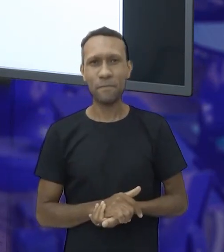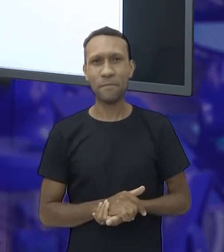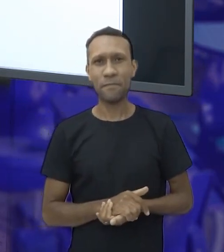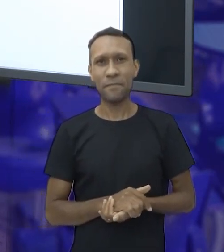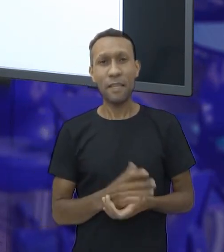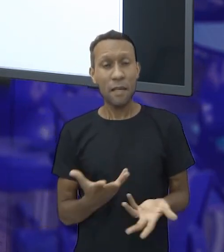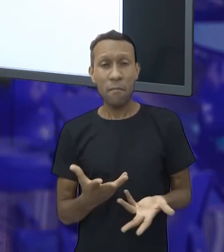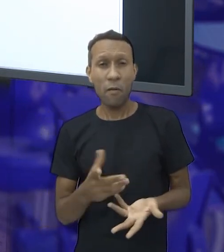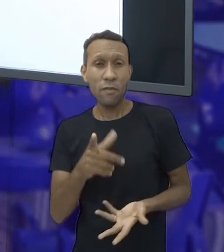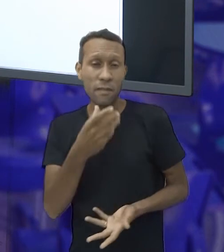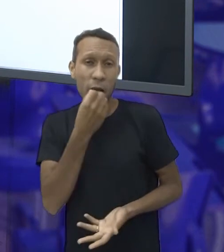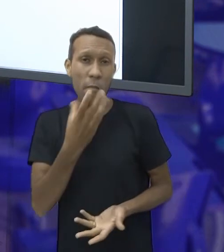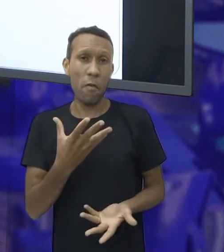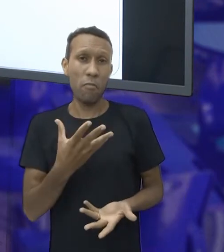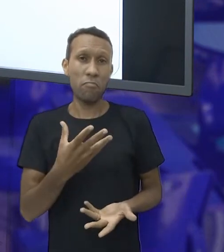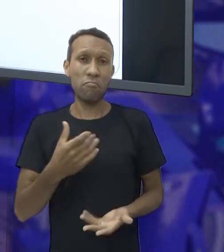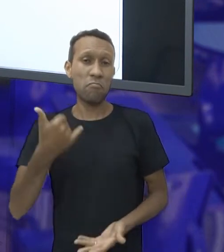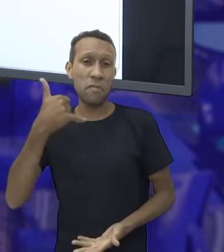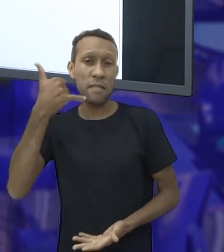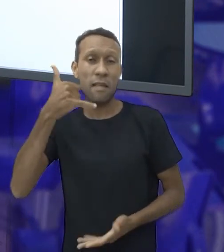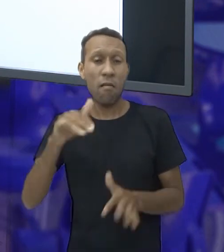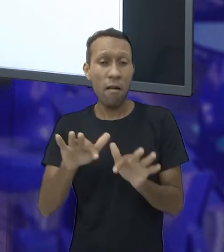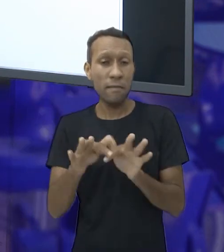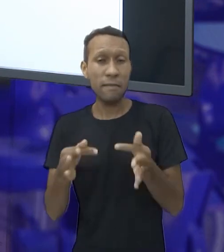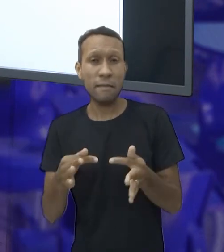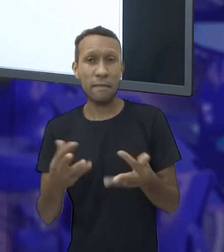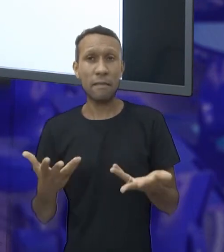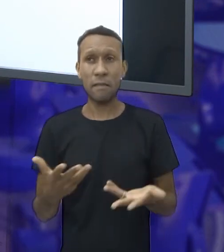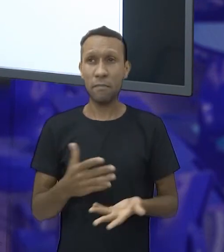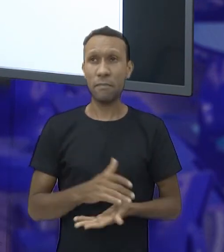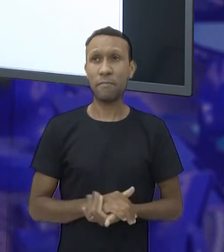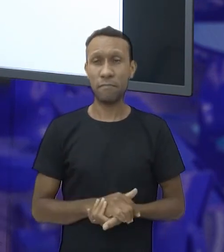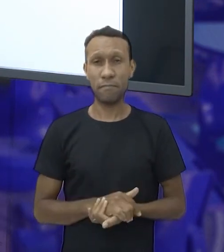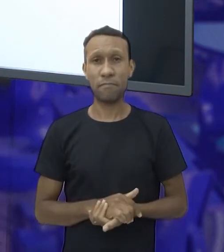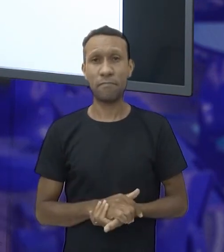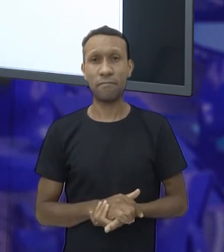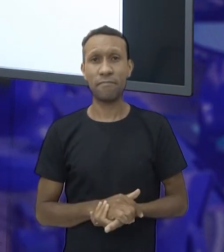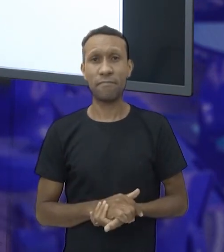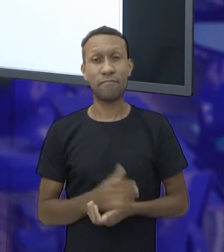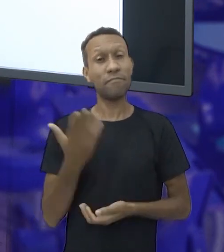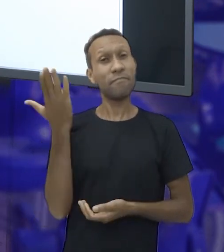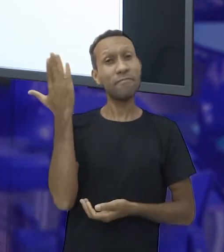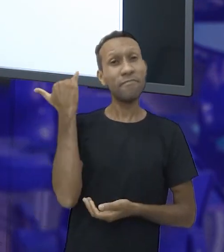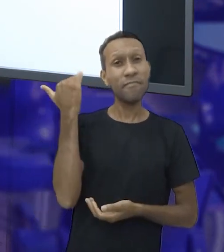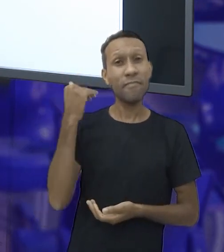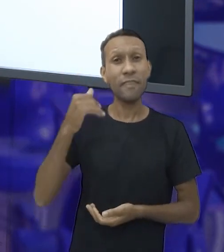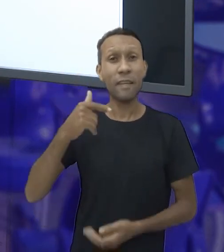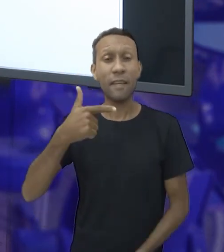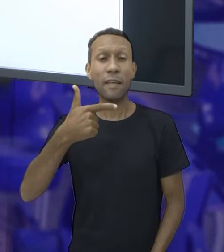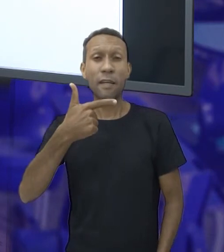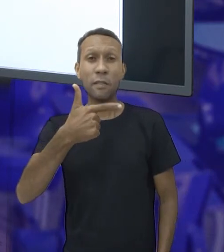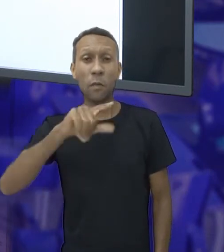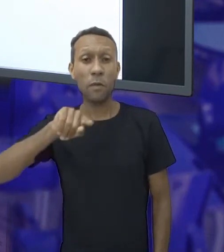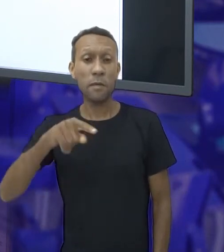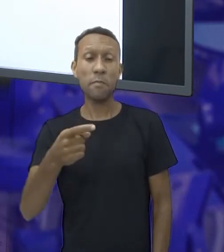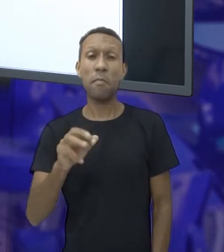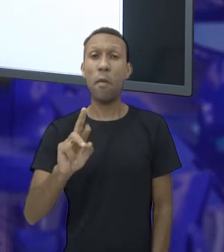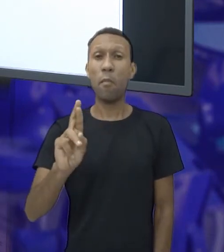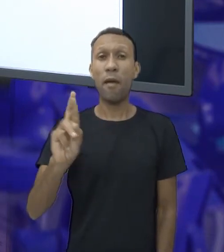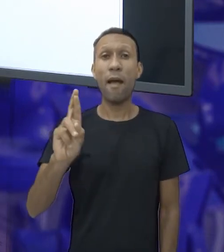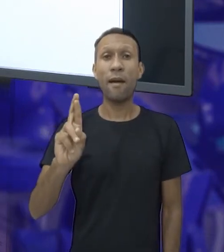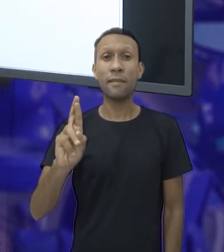servido com um celular de R$ 1.300. Na época me custou 2, isso em 94. Então houve